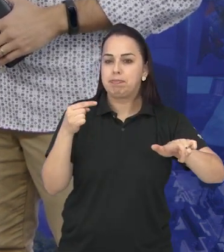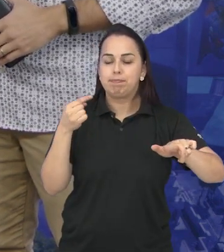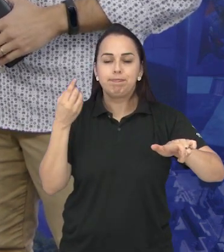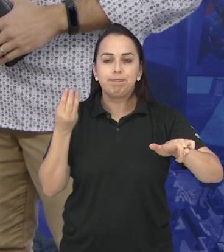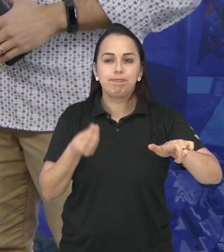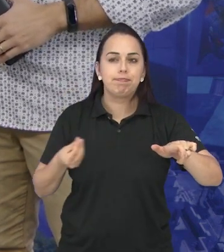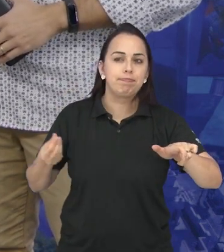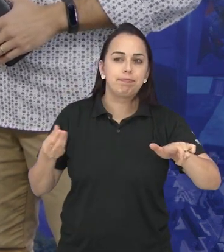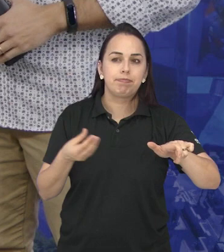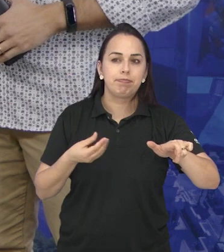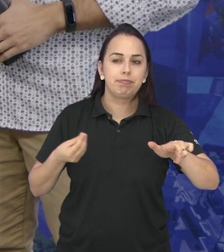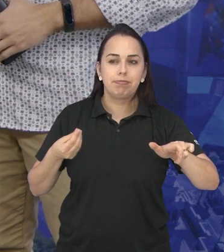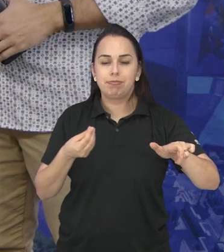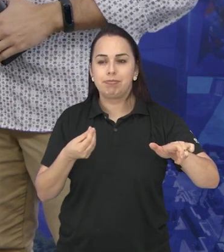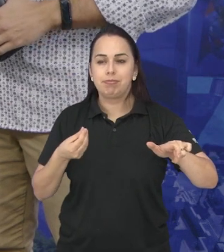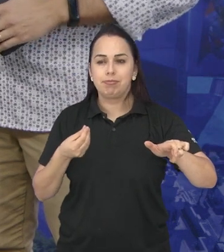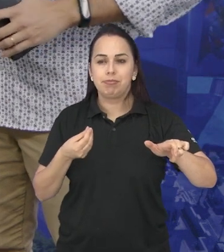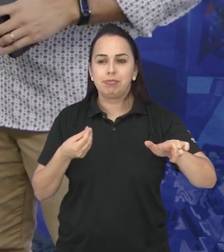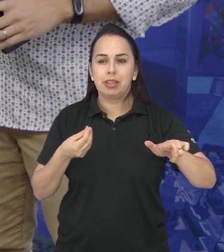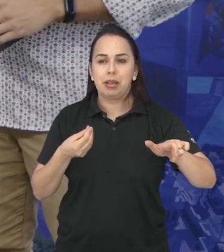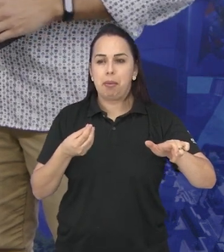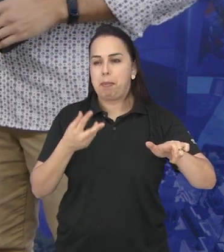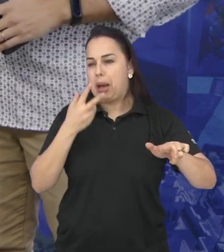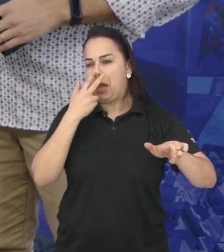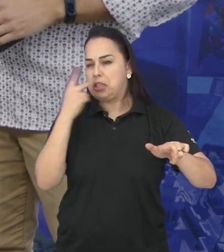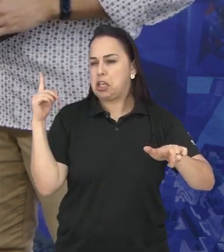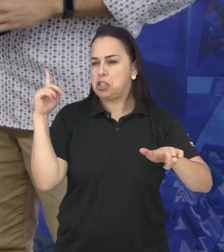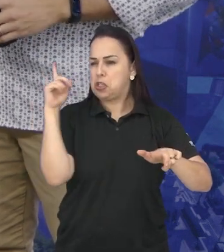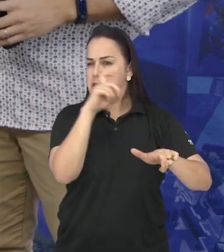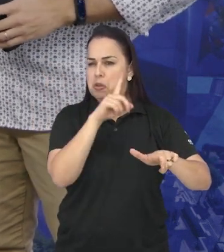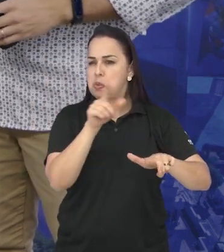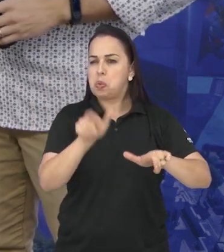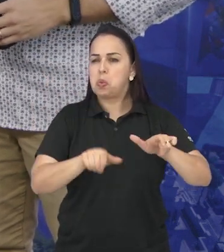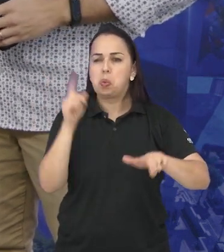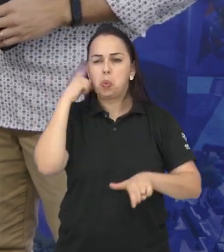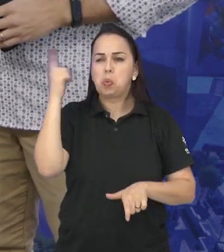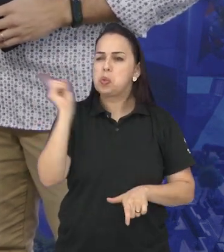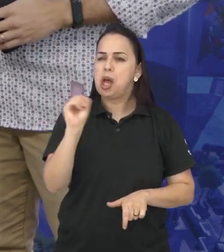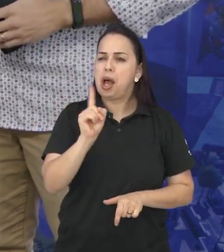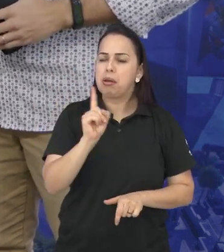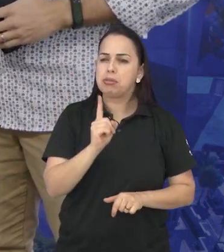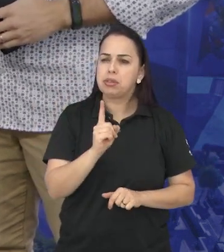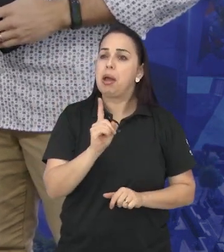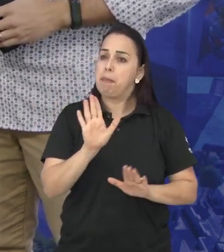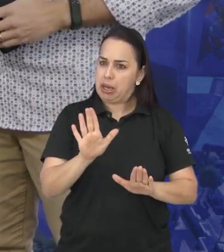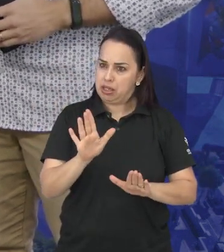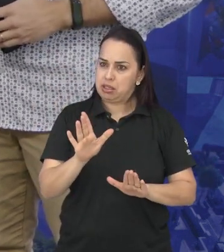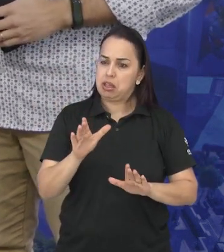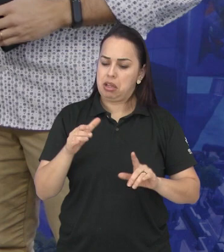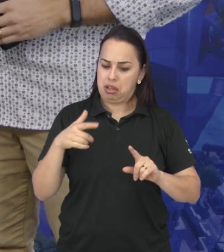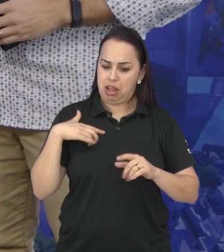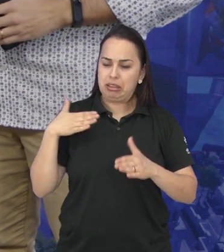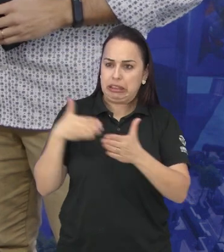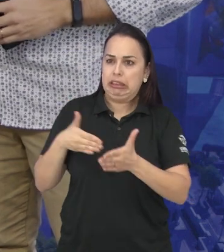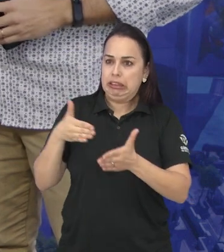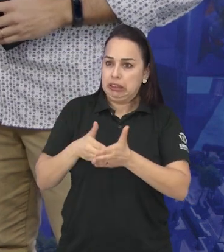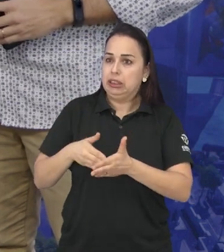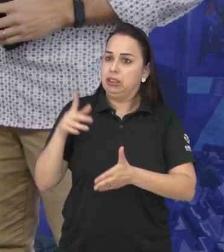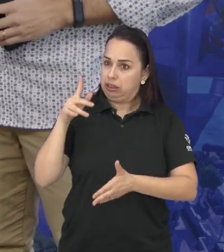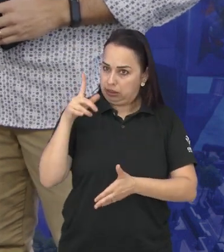isso deve ser um paradigma, não deve saber que isso existe. Mas existe ainda assim